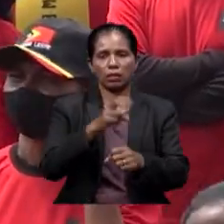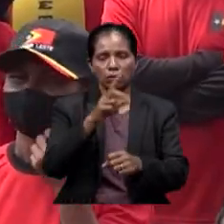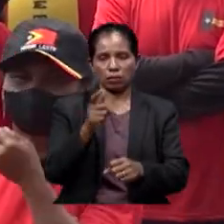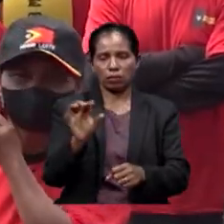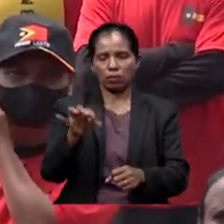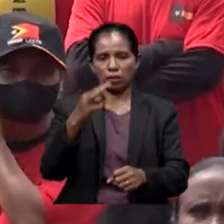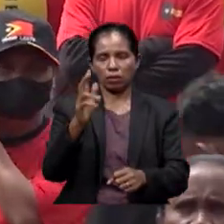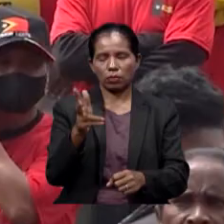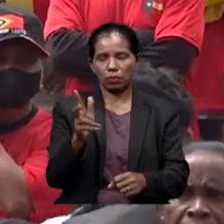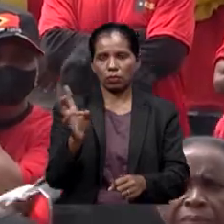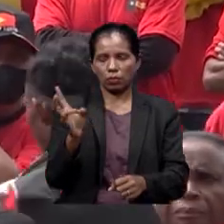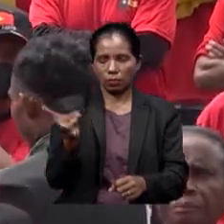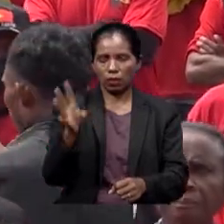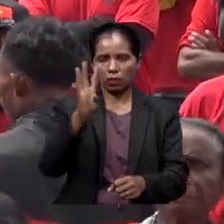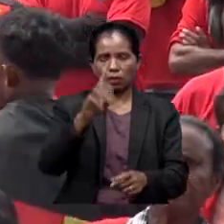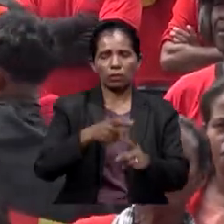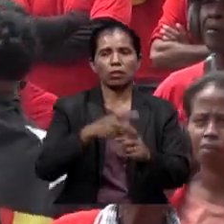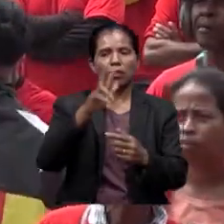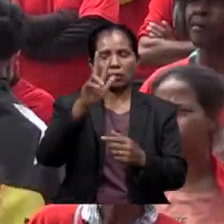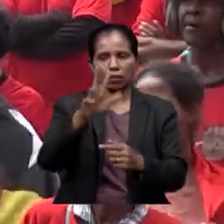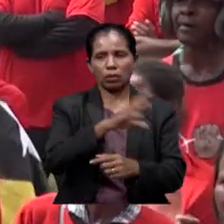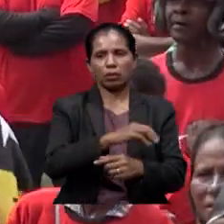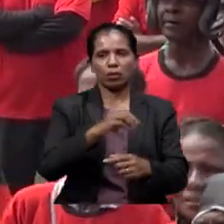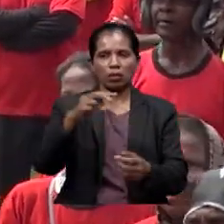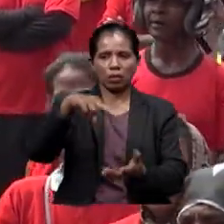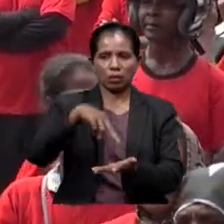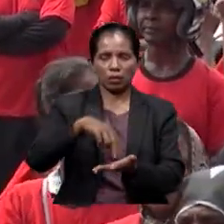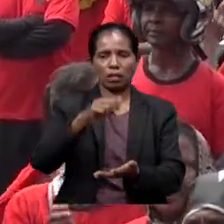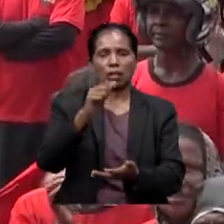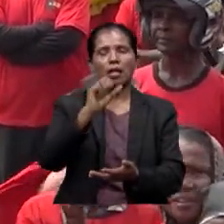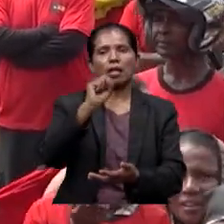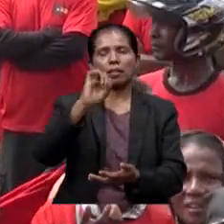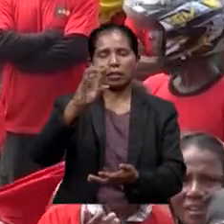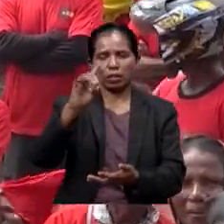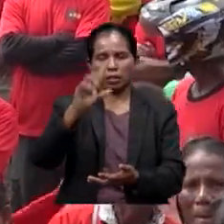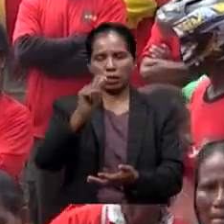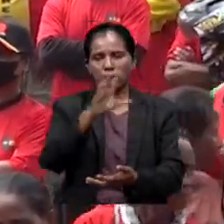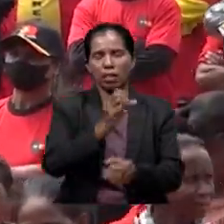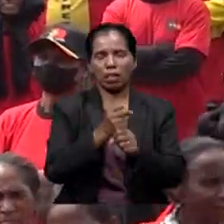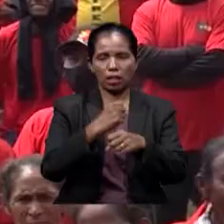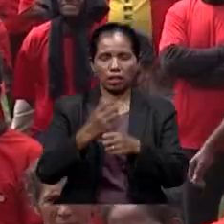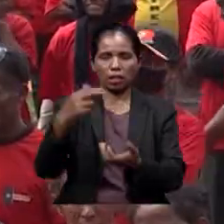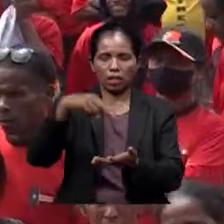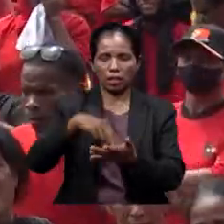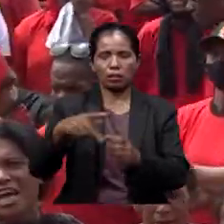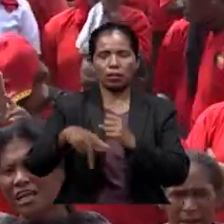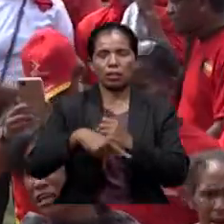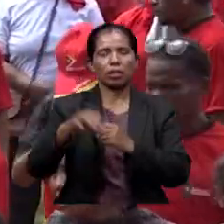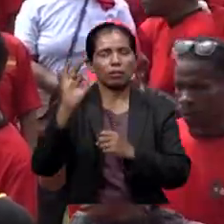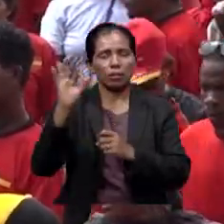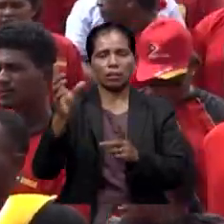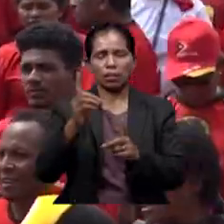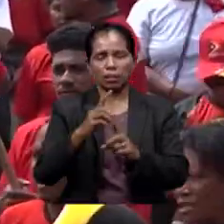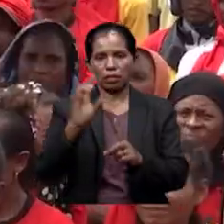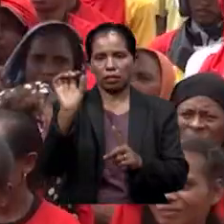hitu nulu resinhat, fulan tolu ha feininia criação ASDT dissolve tiha no hari fila fali Fretilin e ha loron